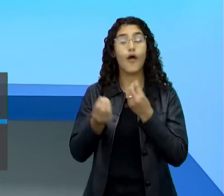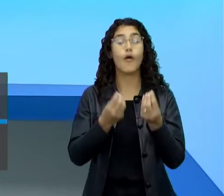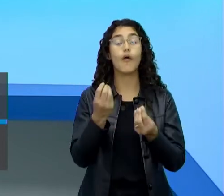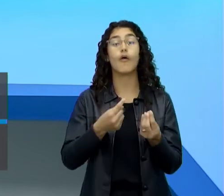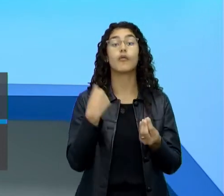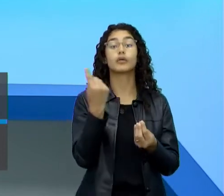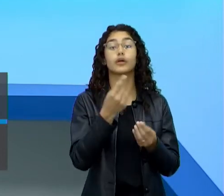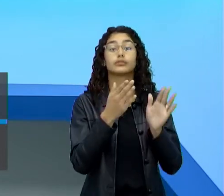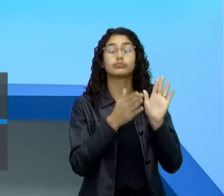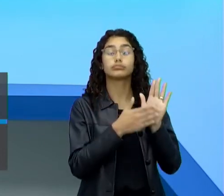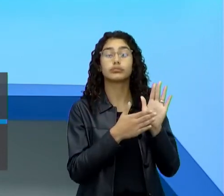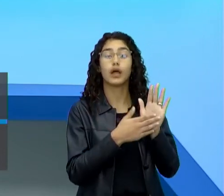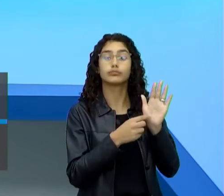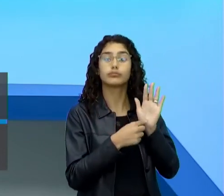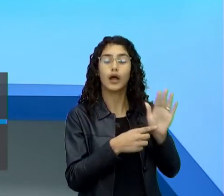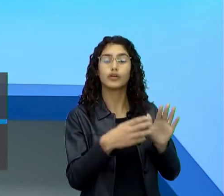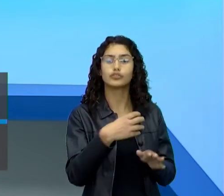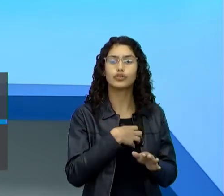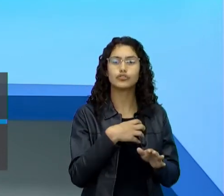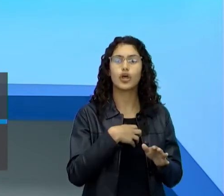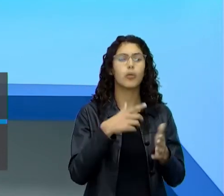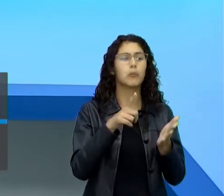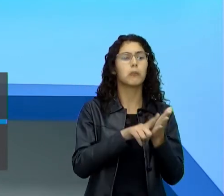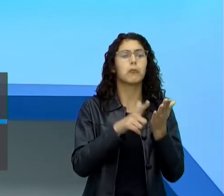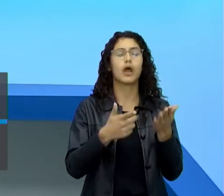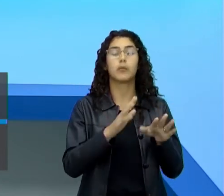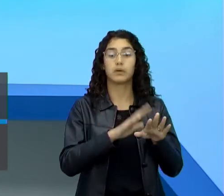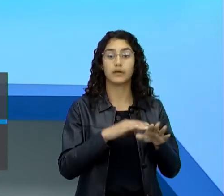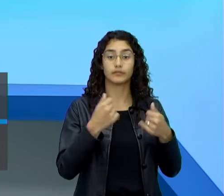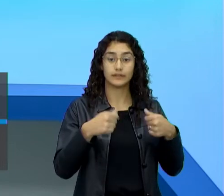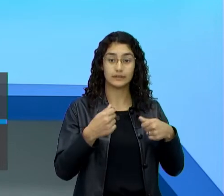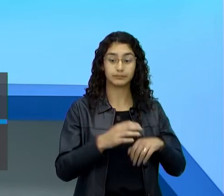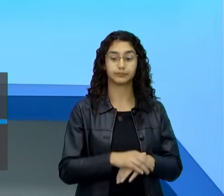gente trata de forma, como o jornalismo deveria tratar,